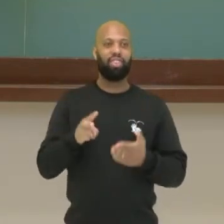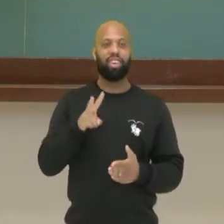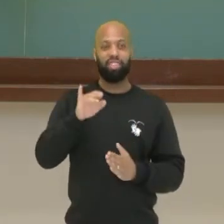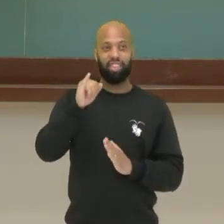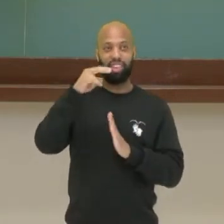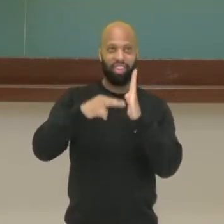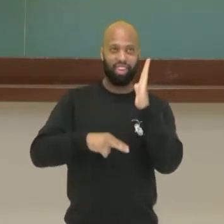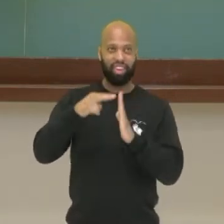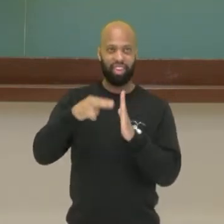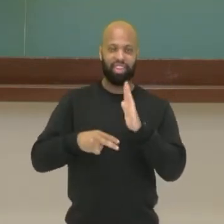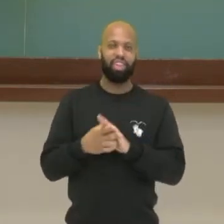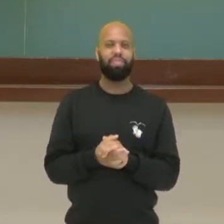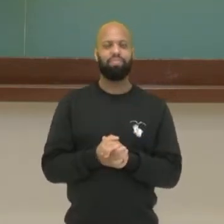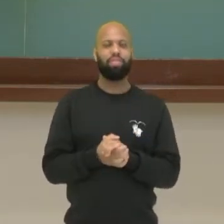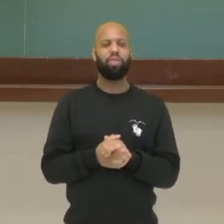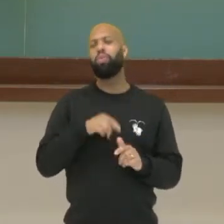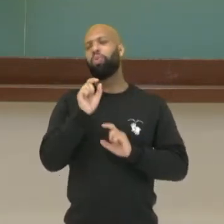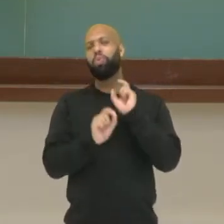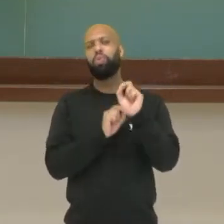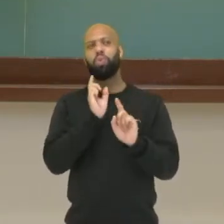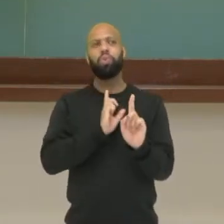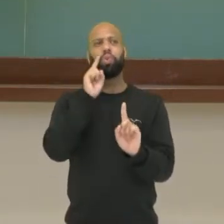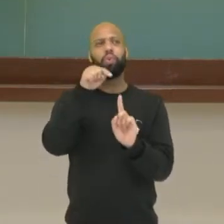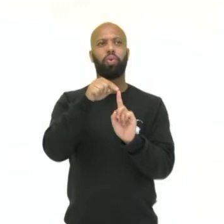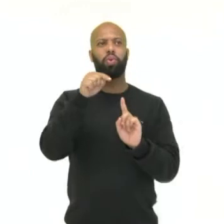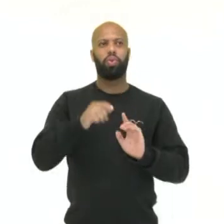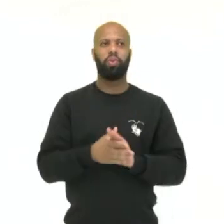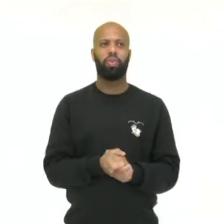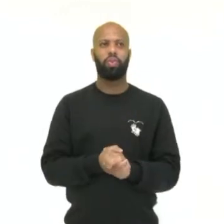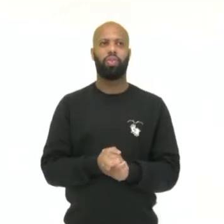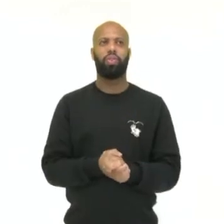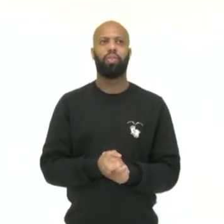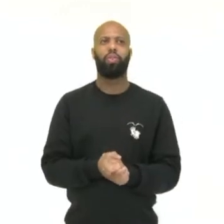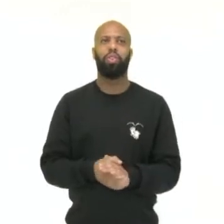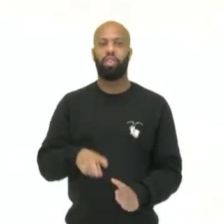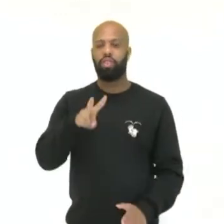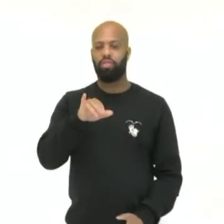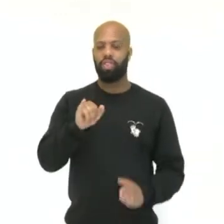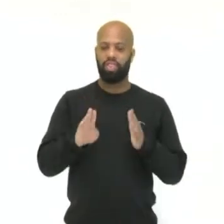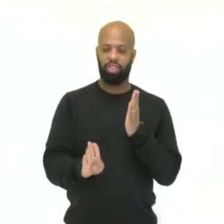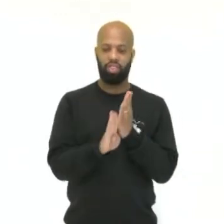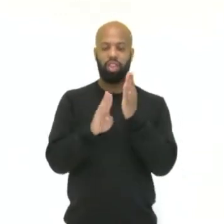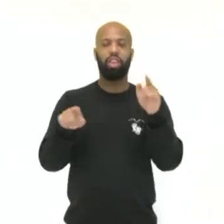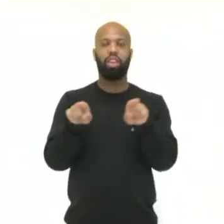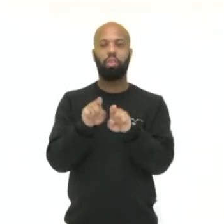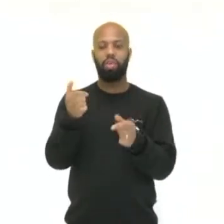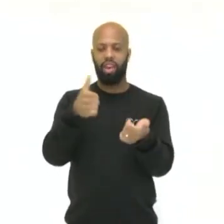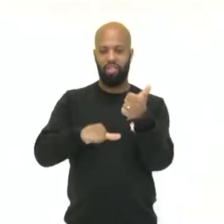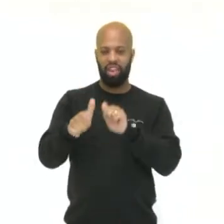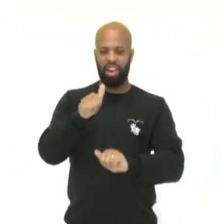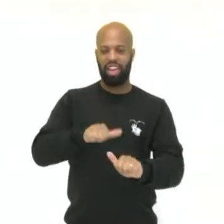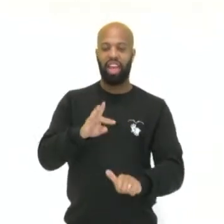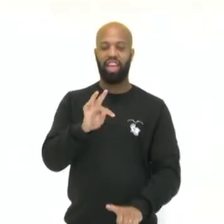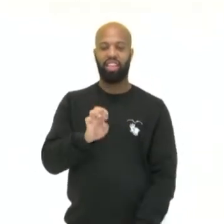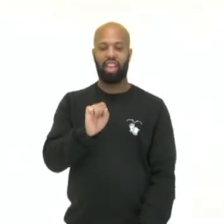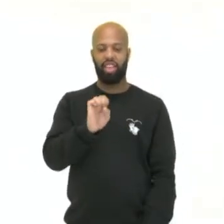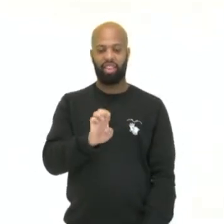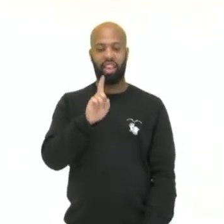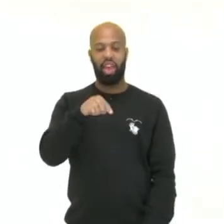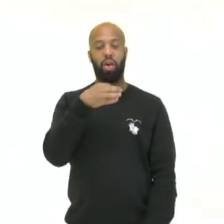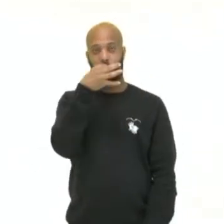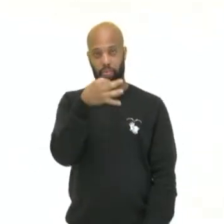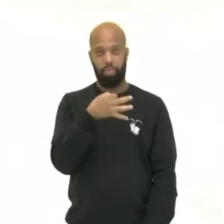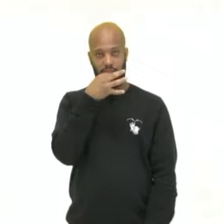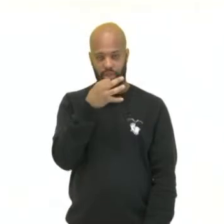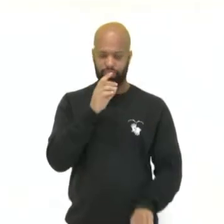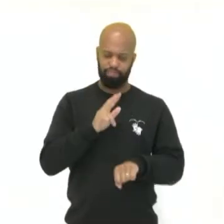então quais são os nossos objetivos hoje. O que vai falar hoje então? Identificar e avaliar teses, opiniões, posicionamentos